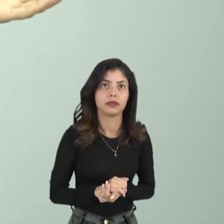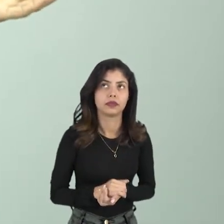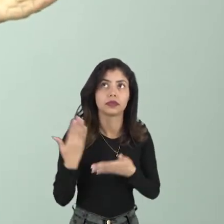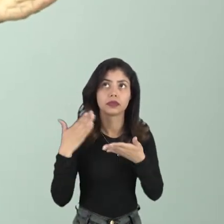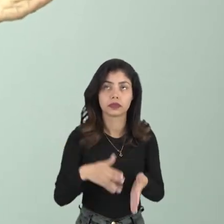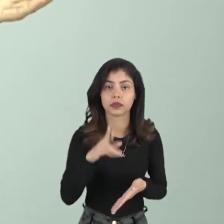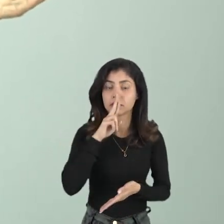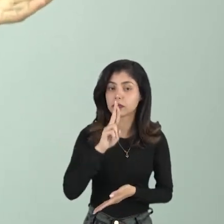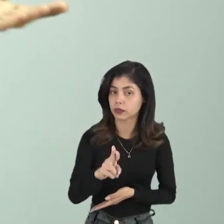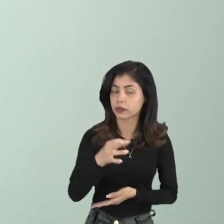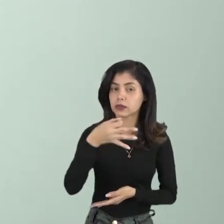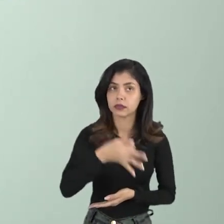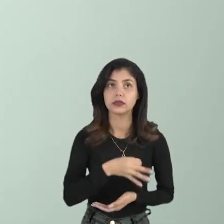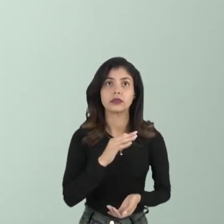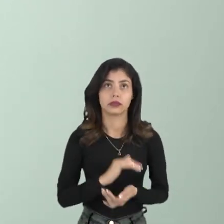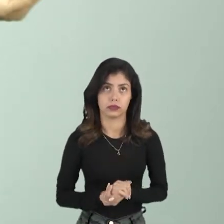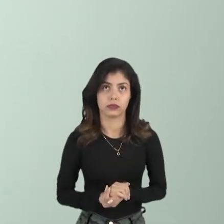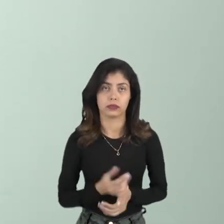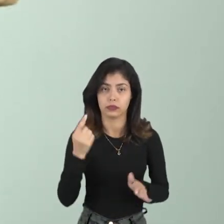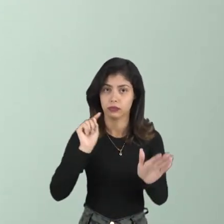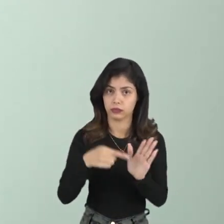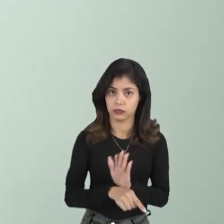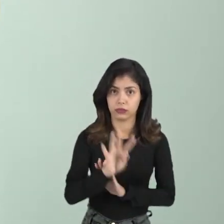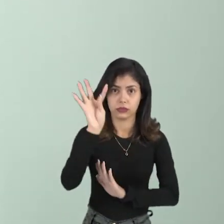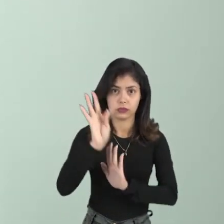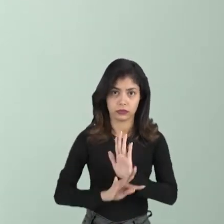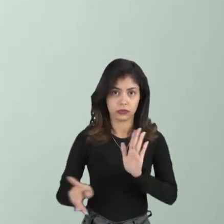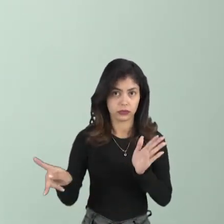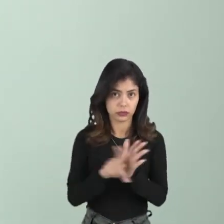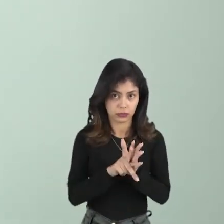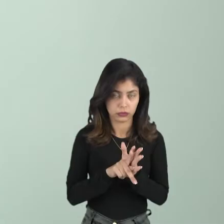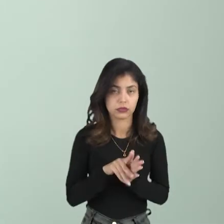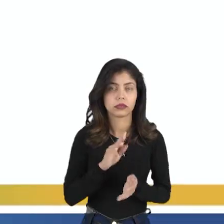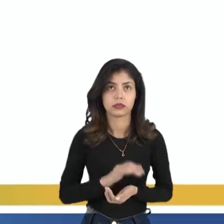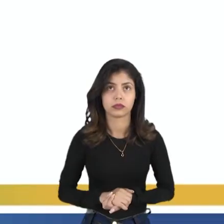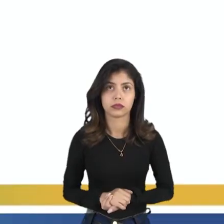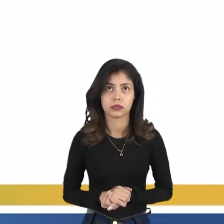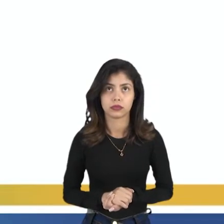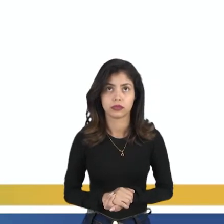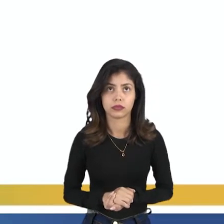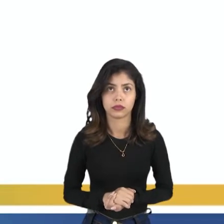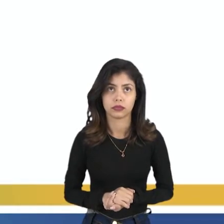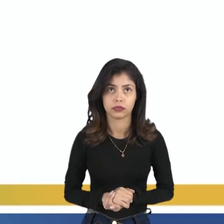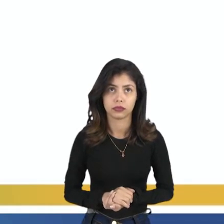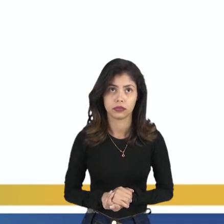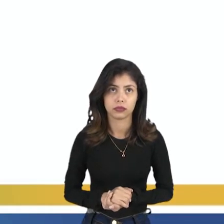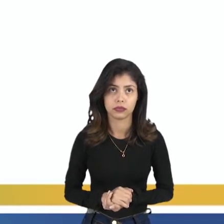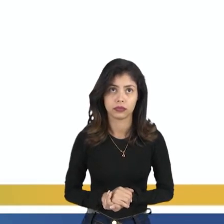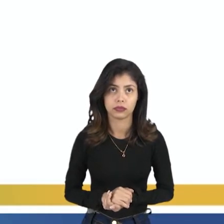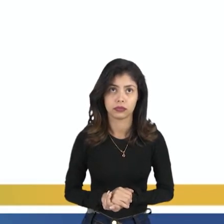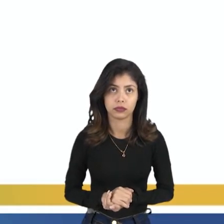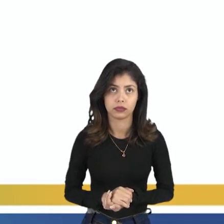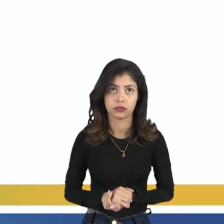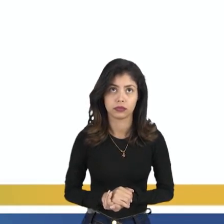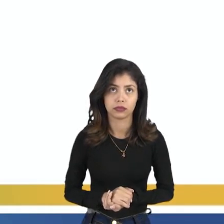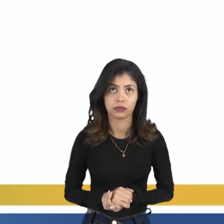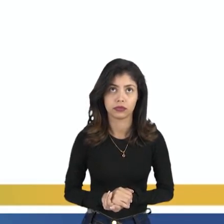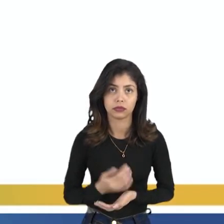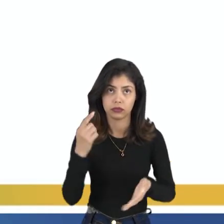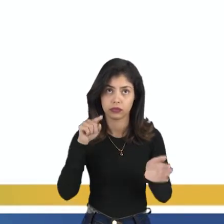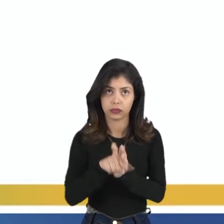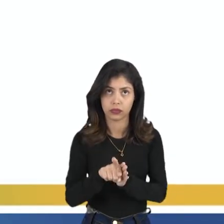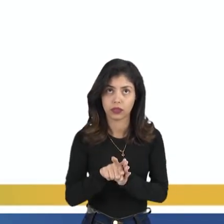para chegar na alternativa certa, estão dentro do próprio texto. Tem a intenção de... É